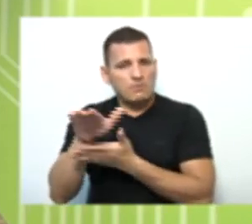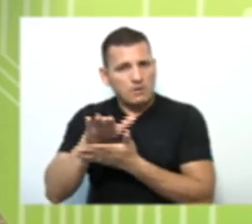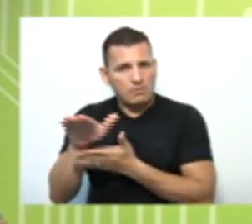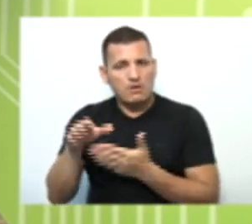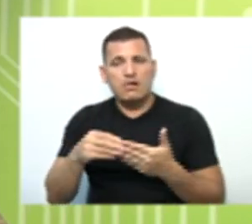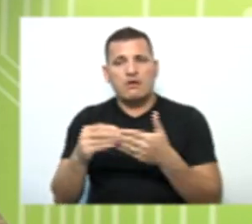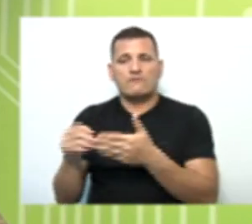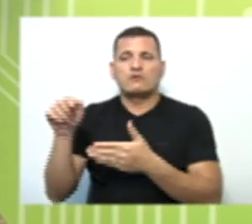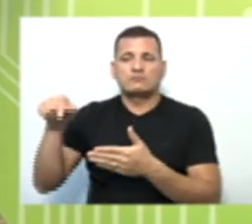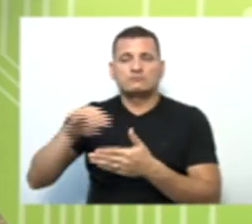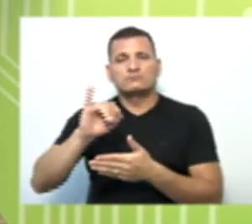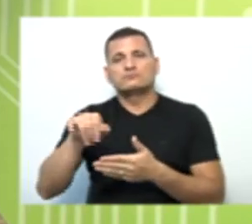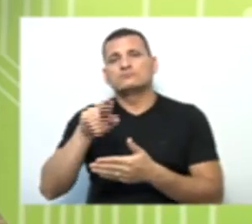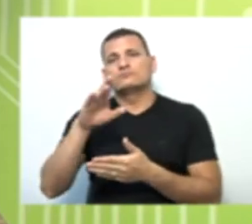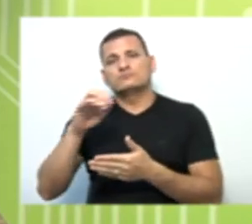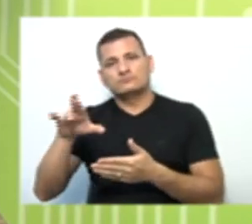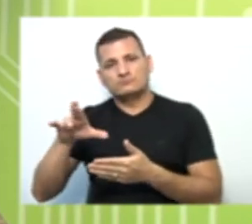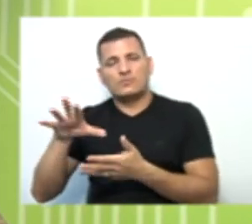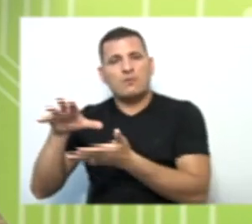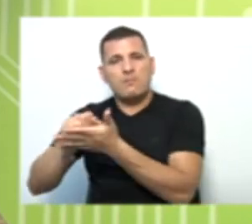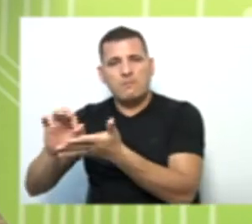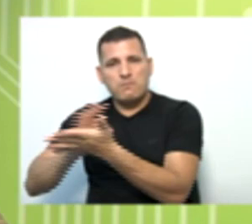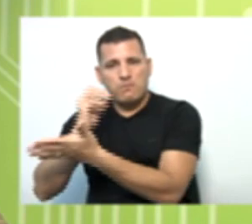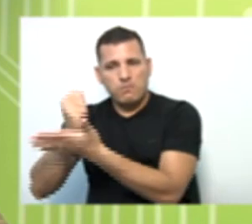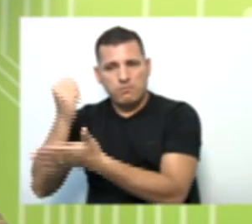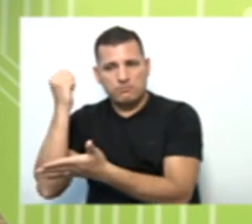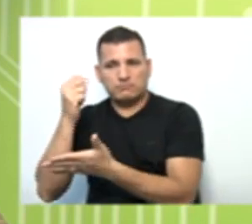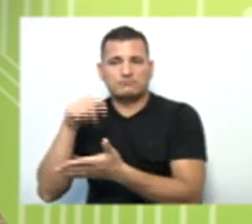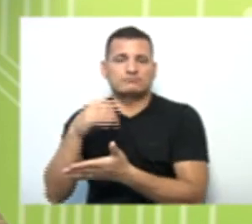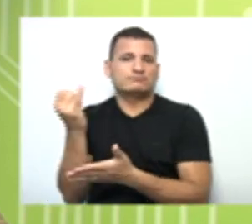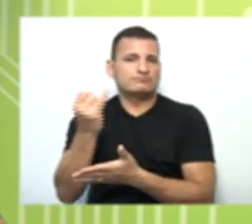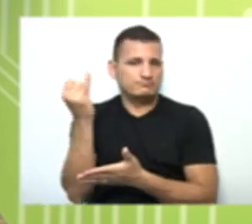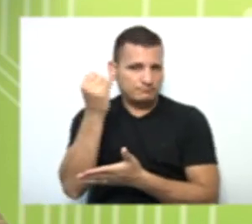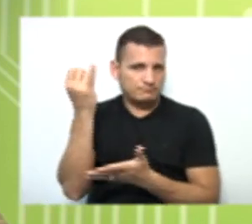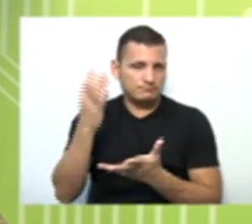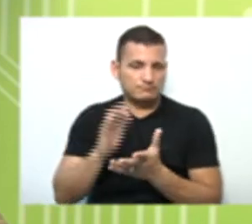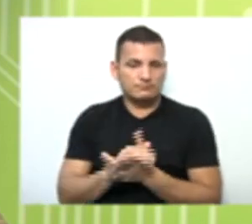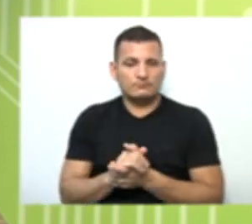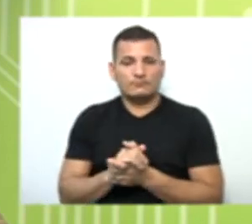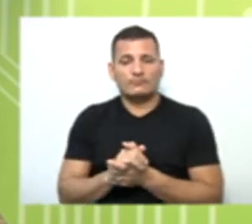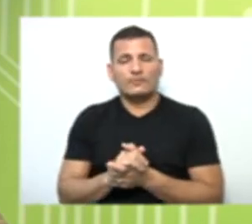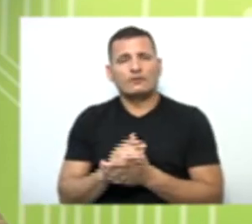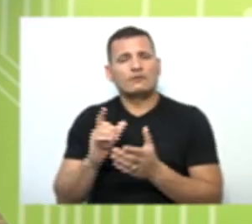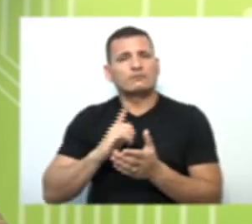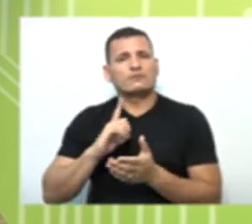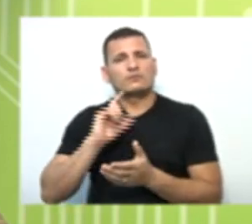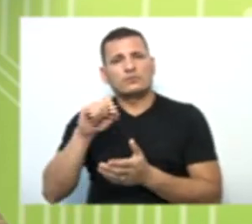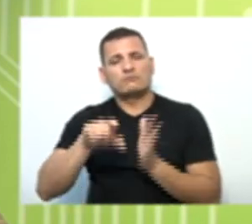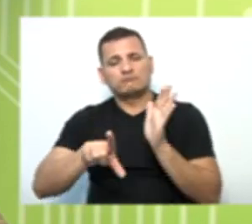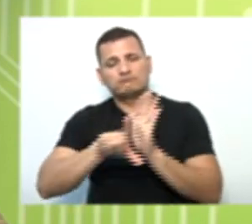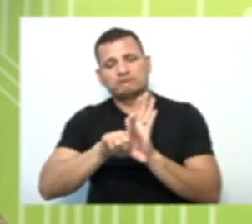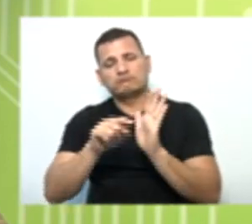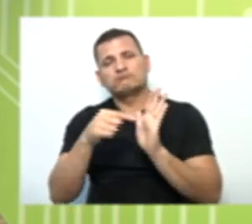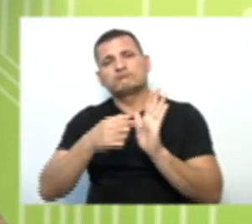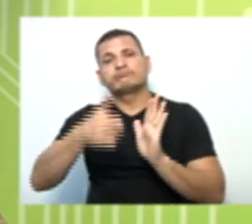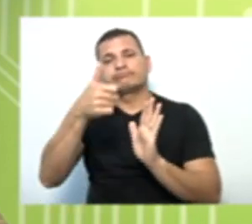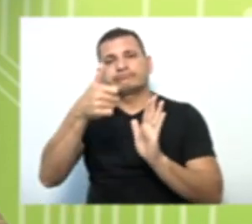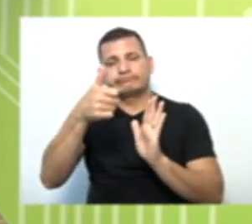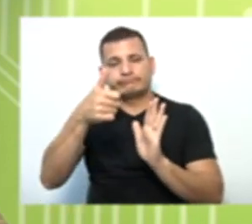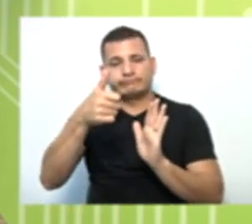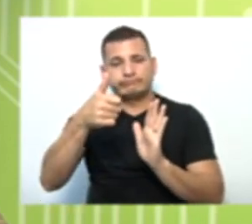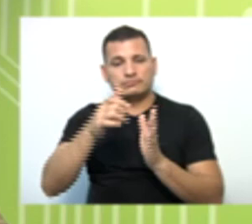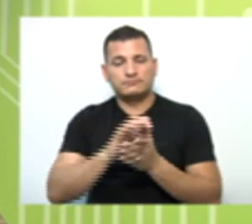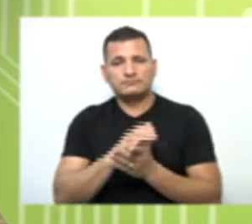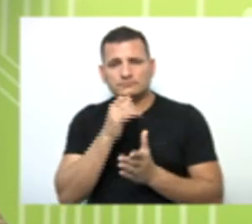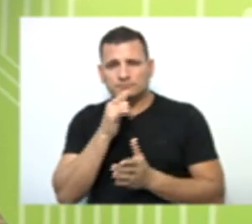ser registrado na junta comercial. É muito interessante para ter essa validade legal. Quando o fisco chegar para